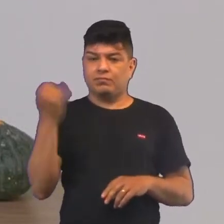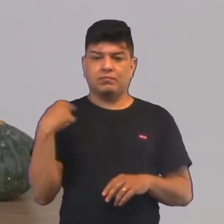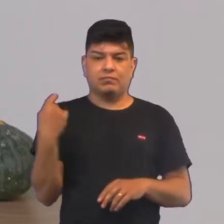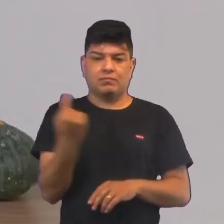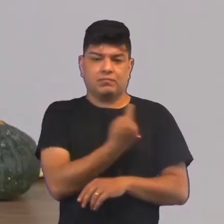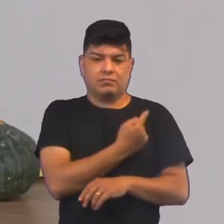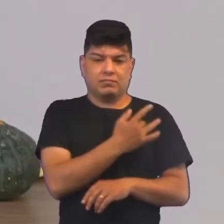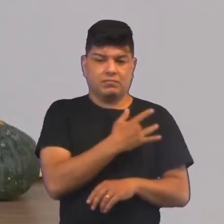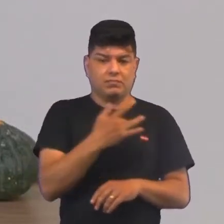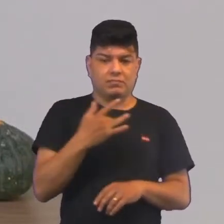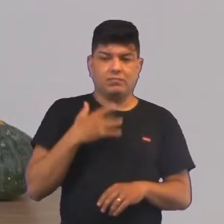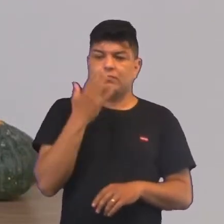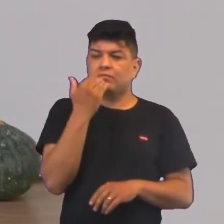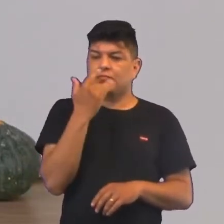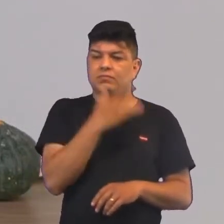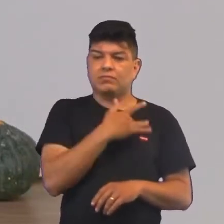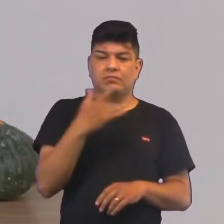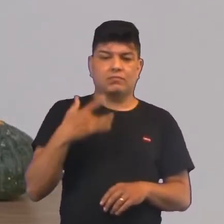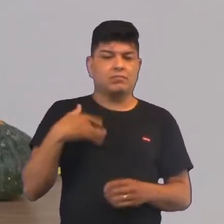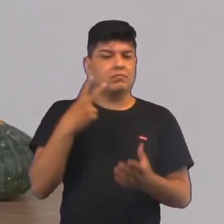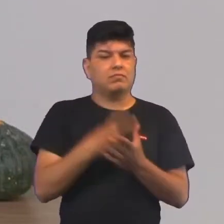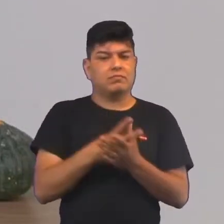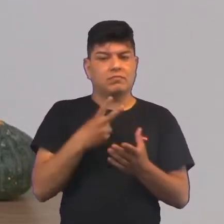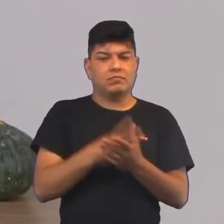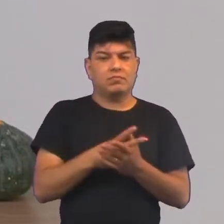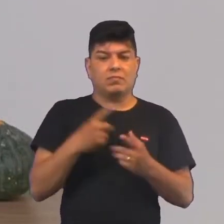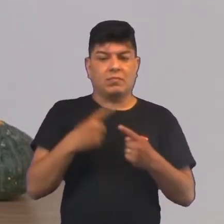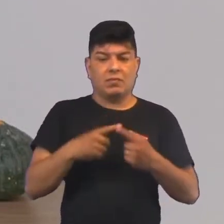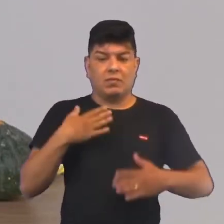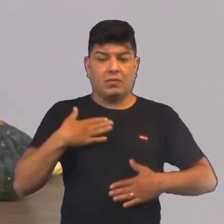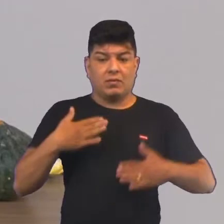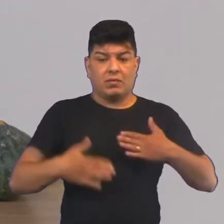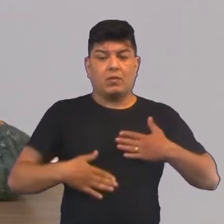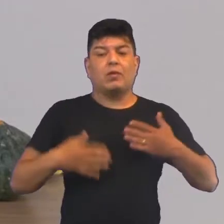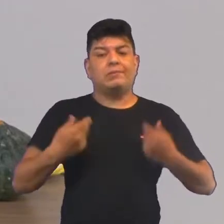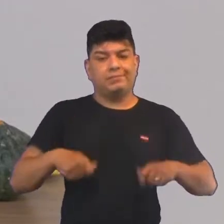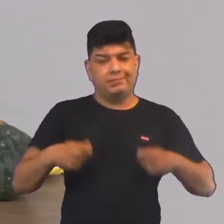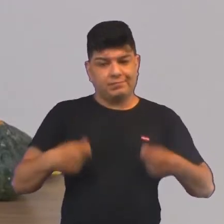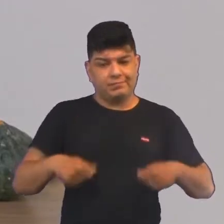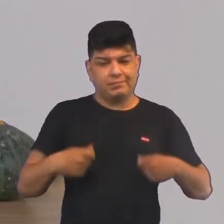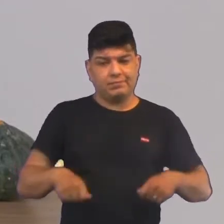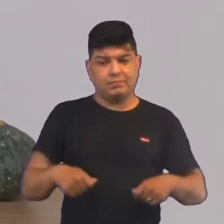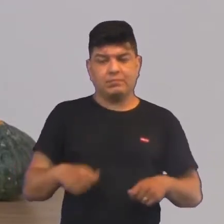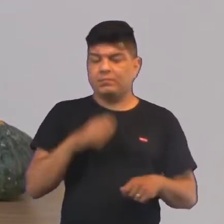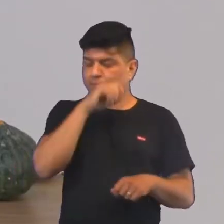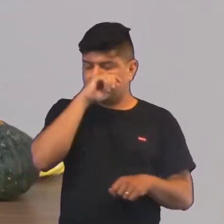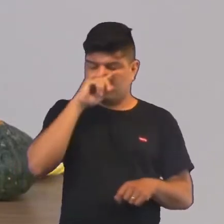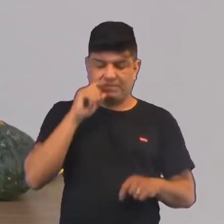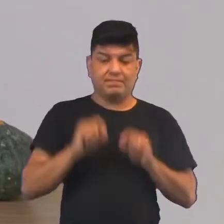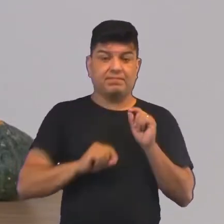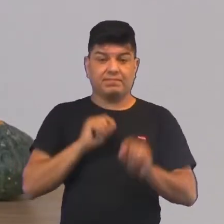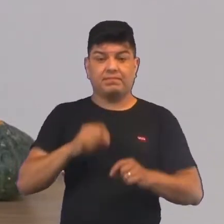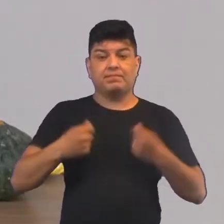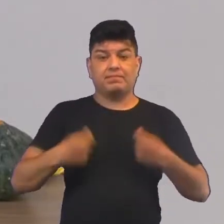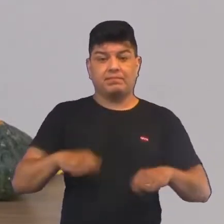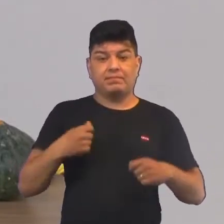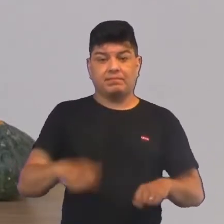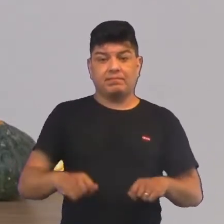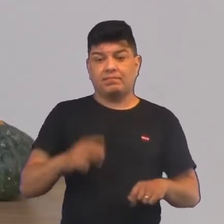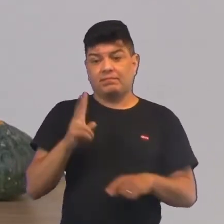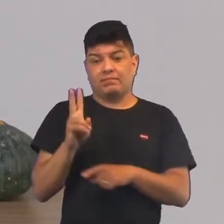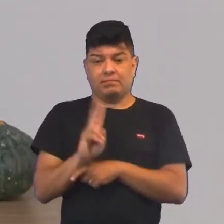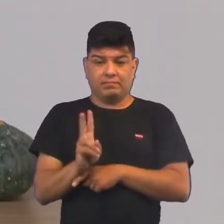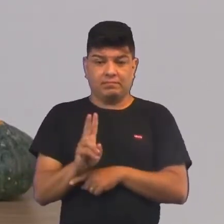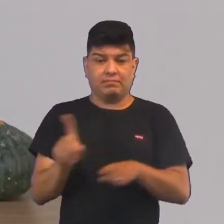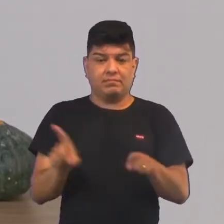comer alimentos saudáveis. Nosso corpo, ele precisa de nutrientes. E esses nutrientes precisam de vitamina. E